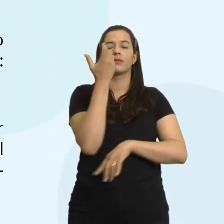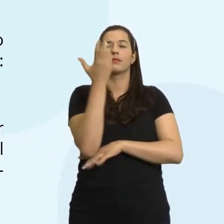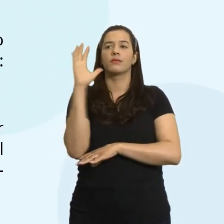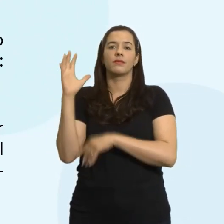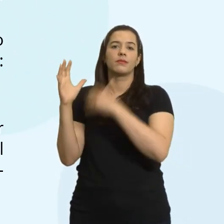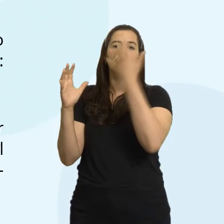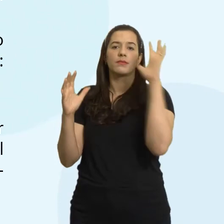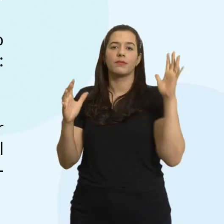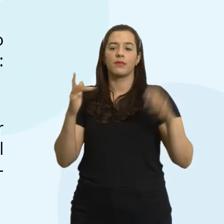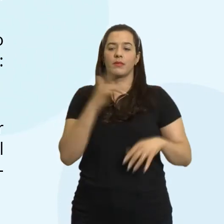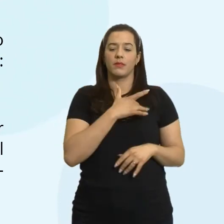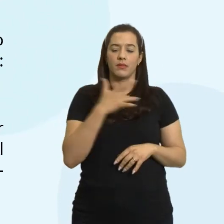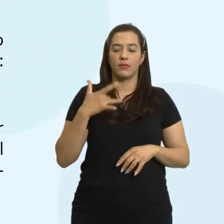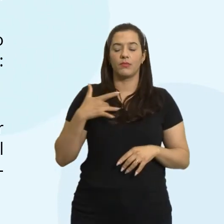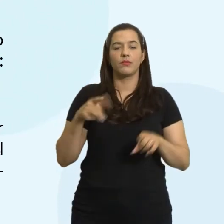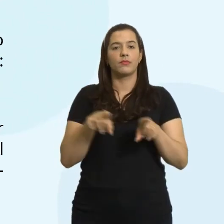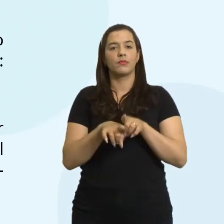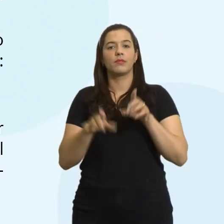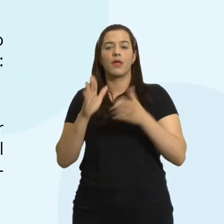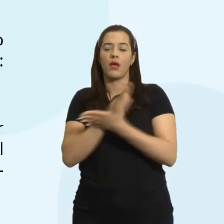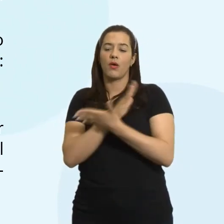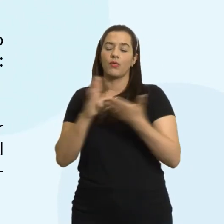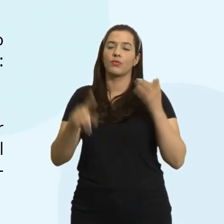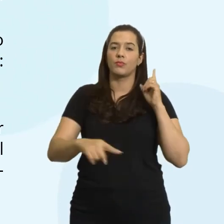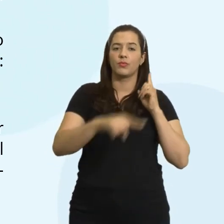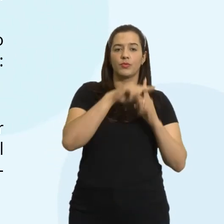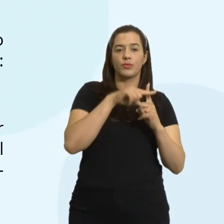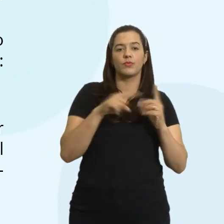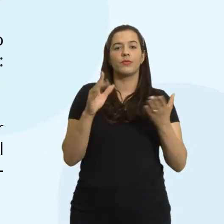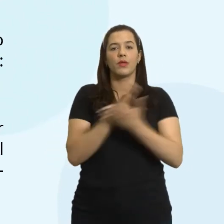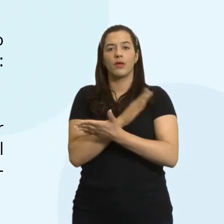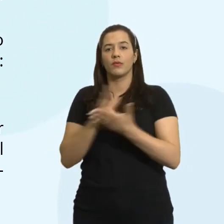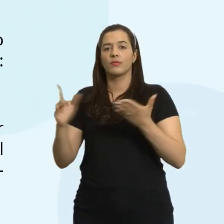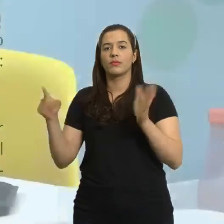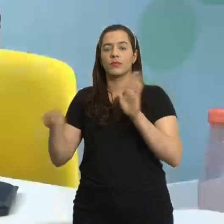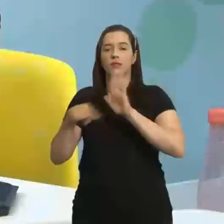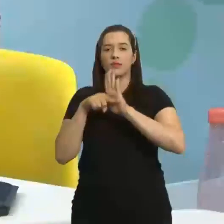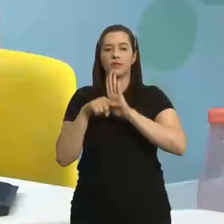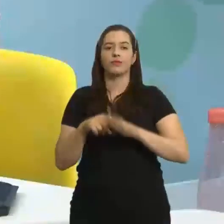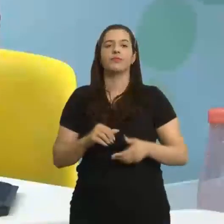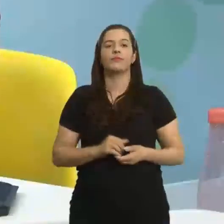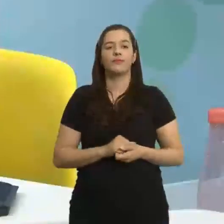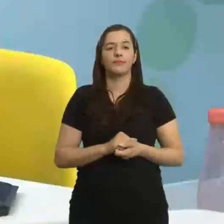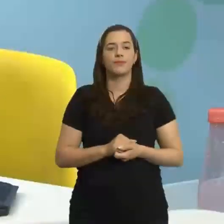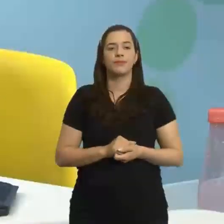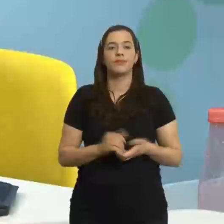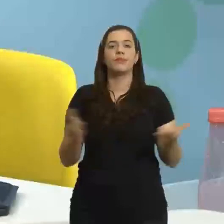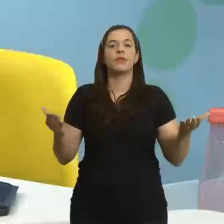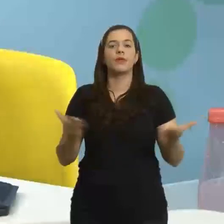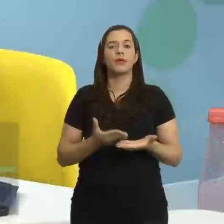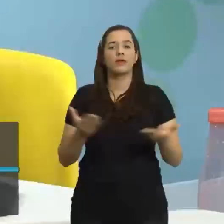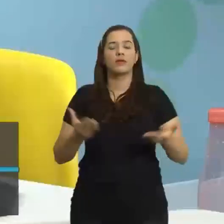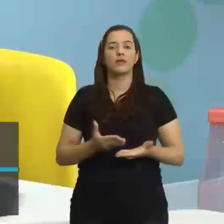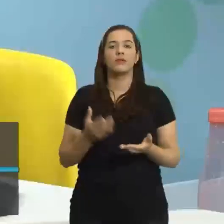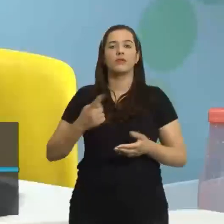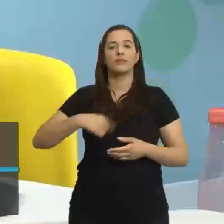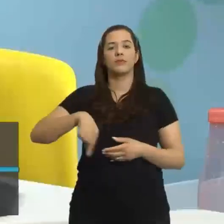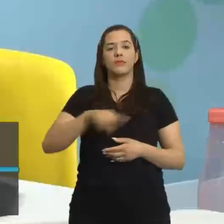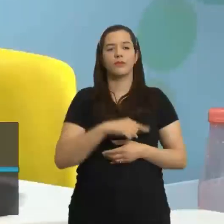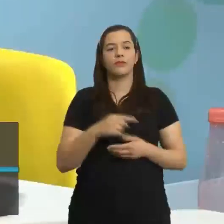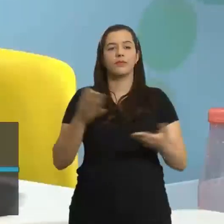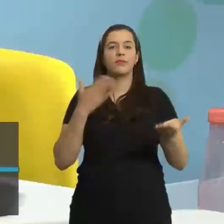ambientais e na saúde, tanto positivos como negativos. Bom, agora vamos para a